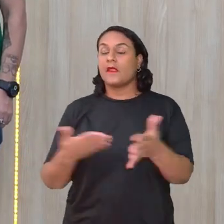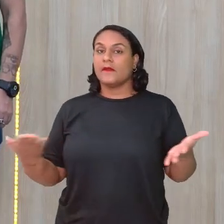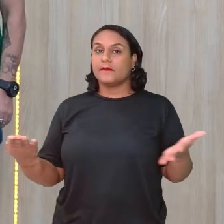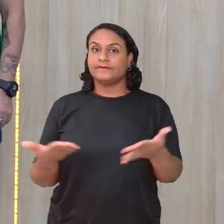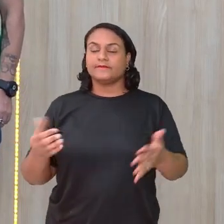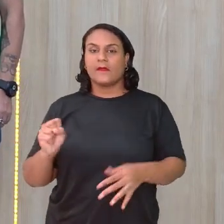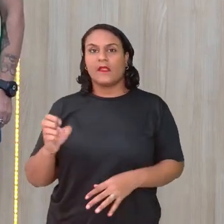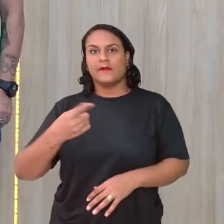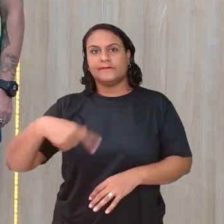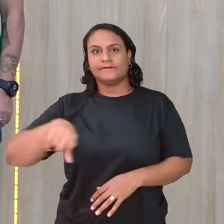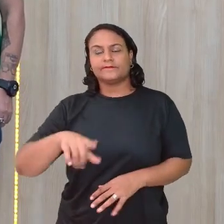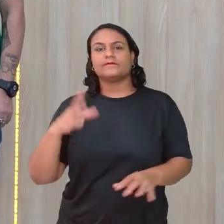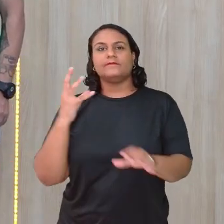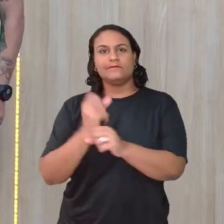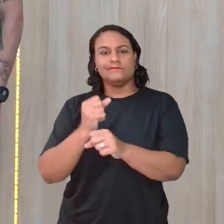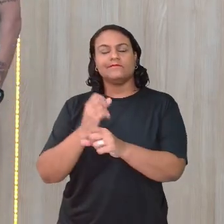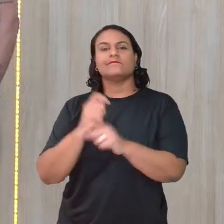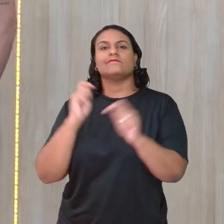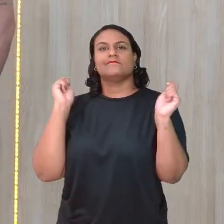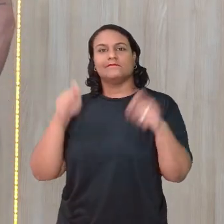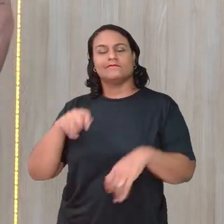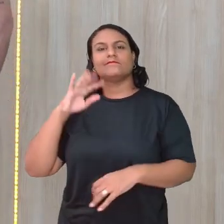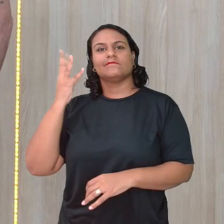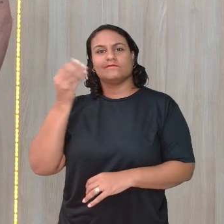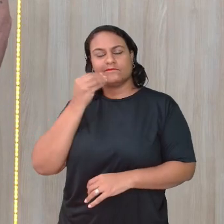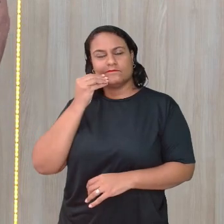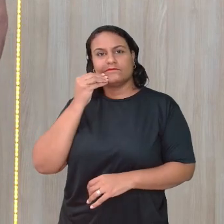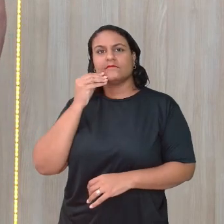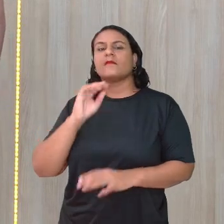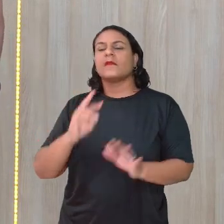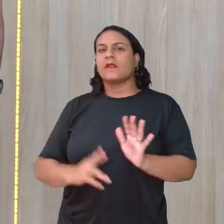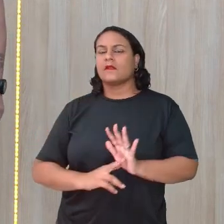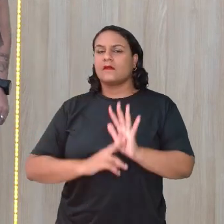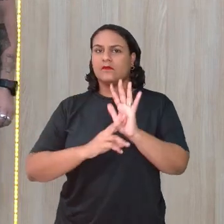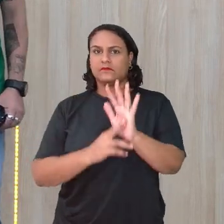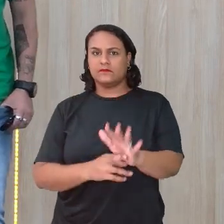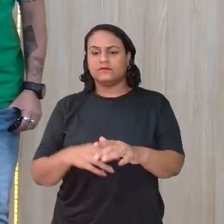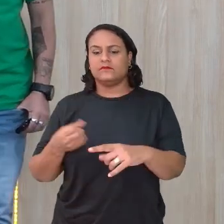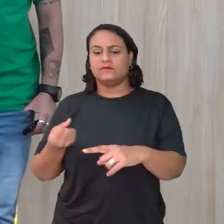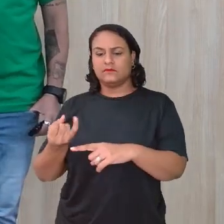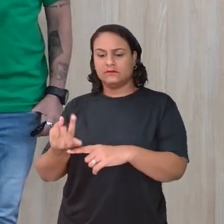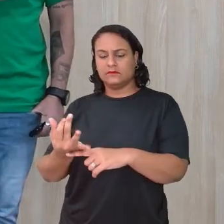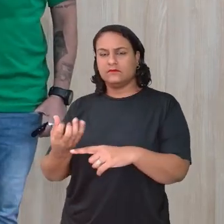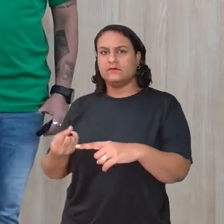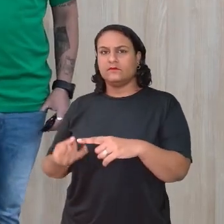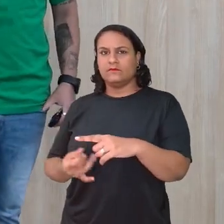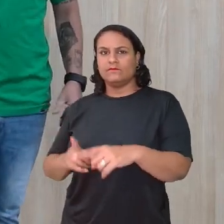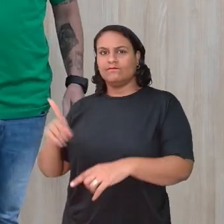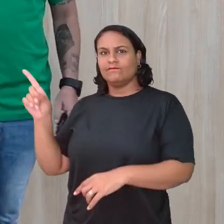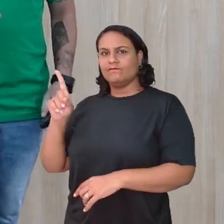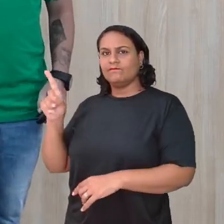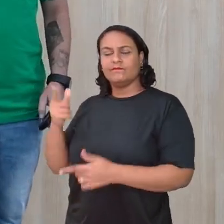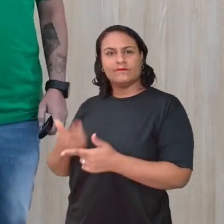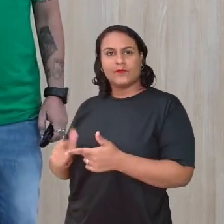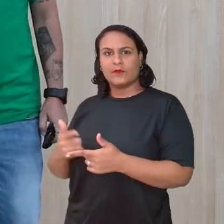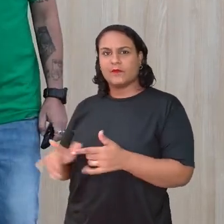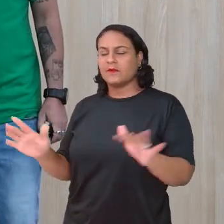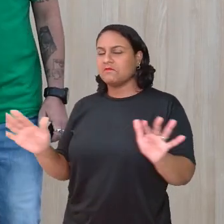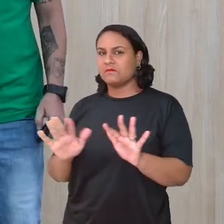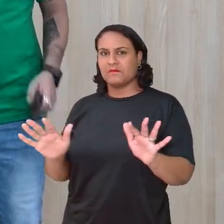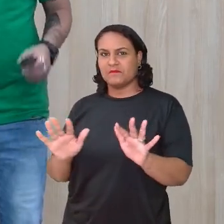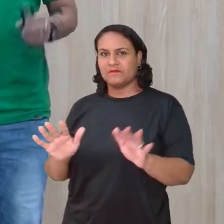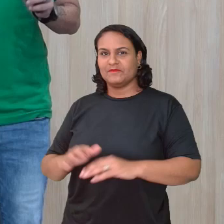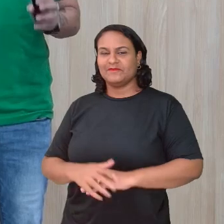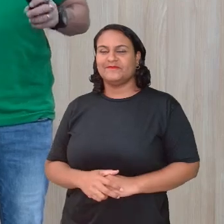você consegue calcular a probabilidade simplesmente representando por frações dessa forma, não tem problema nenhum,